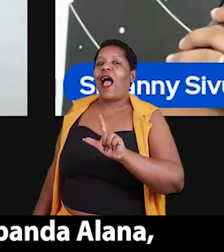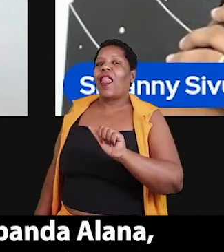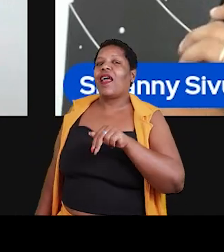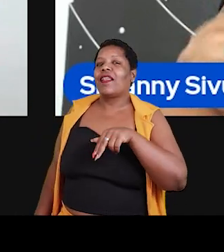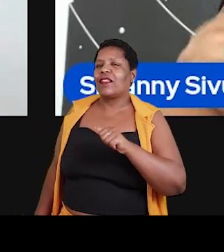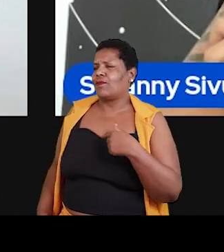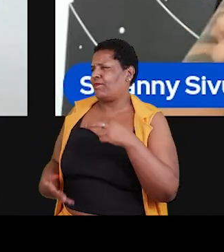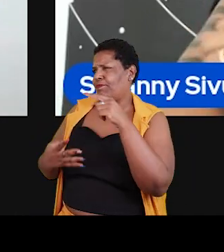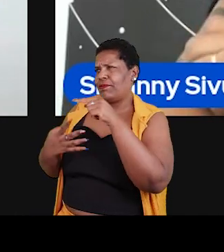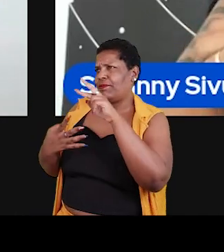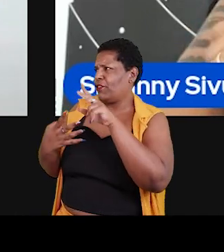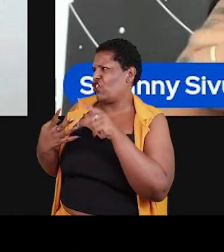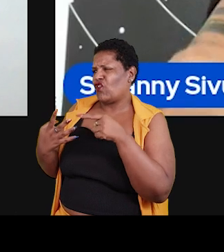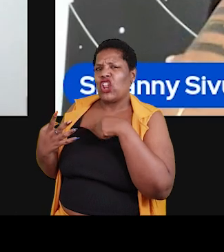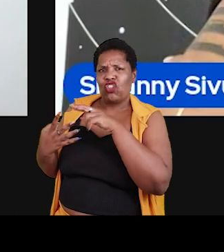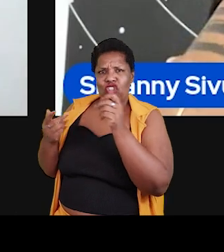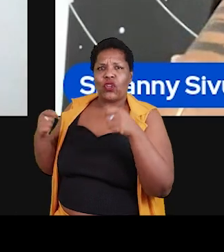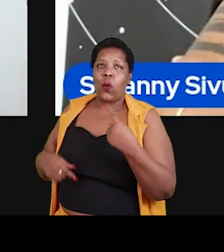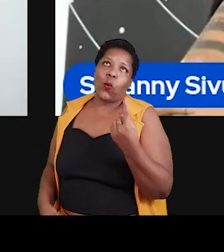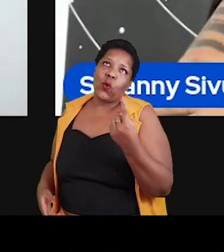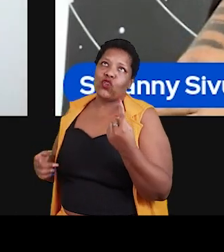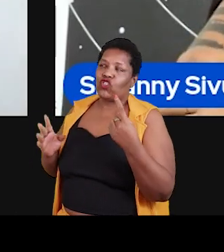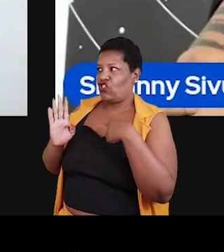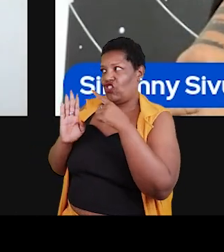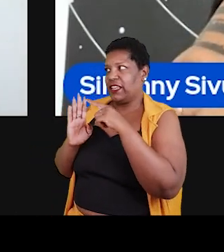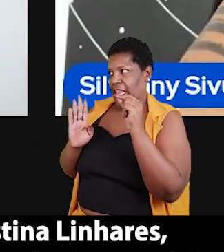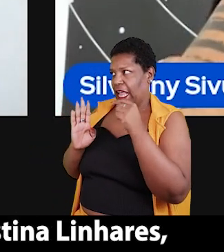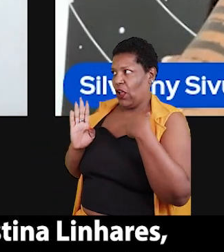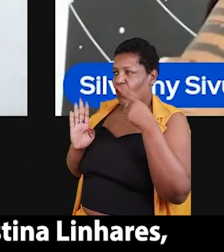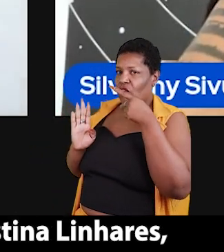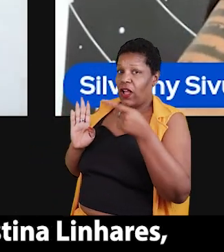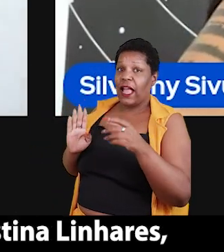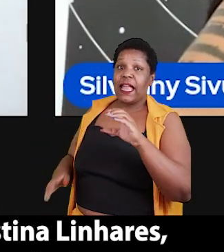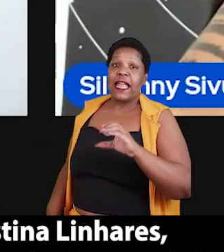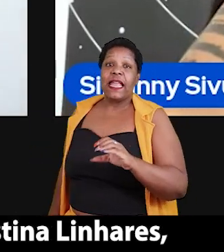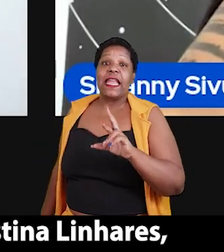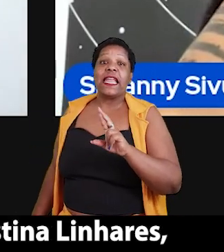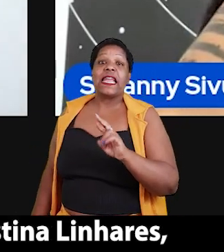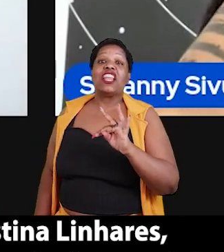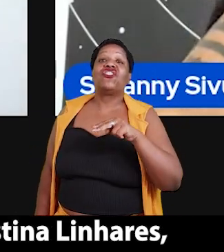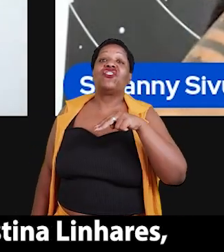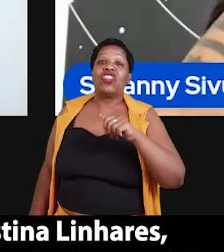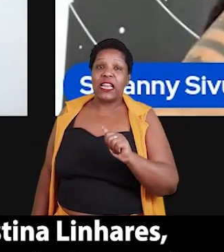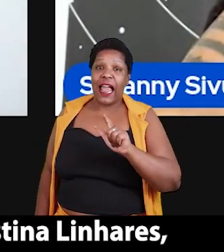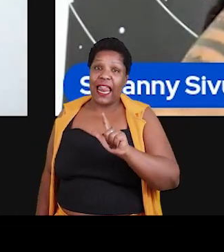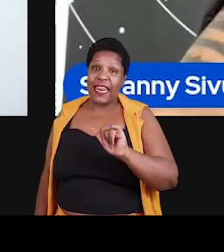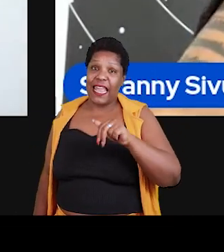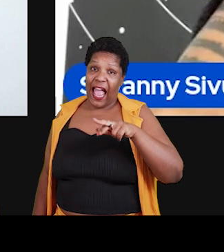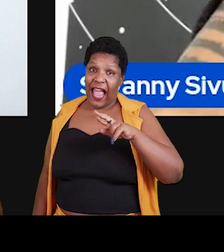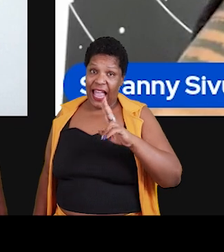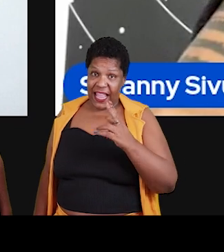vários casos. É, um que eu posso destacar aqui, que é a Cristina Linhares, que é uma percussionista também,